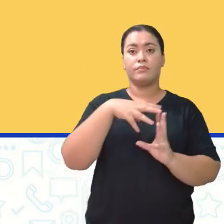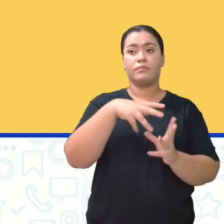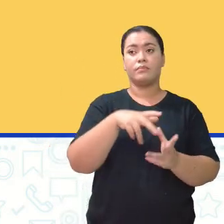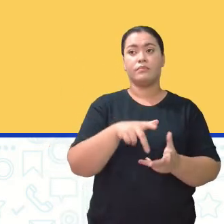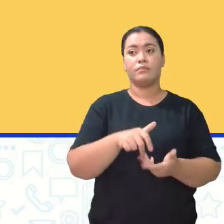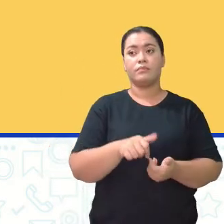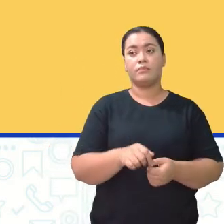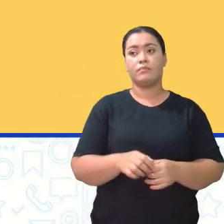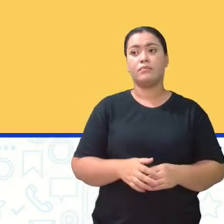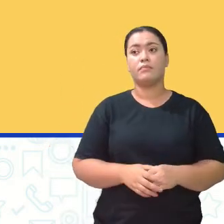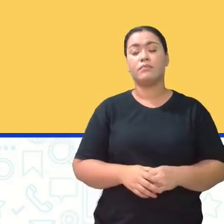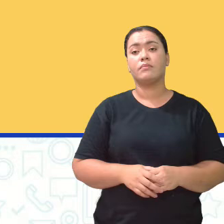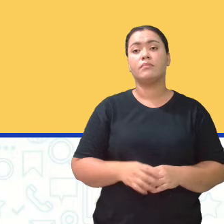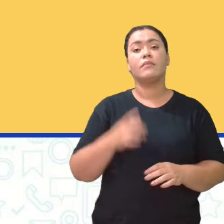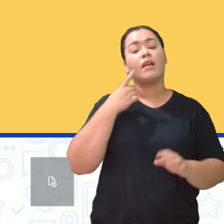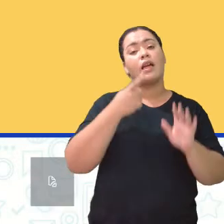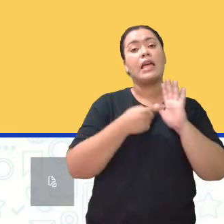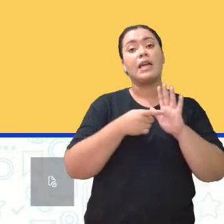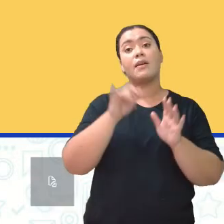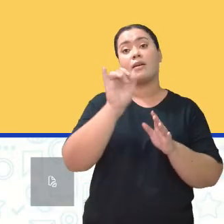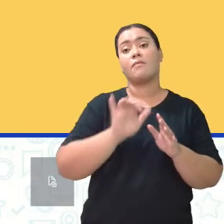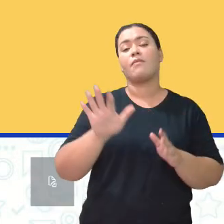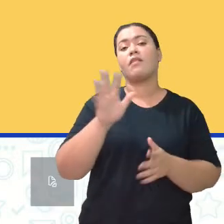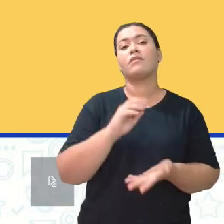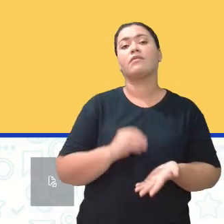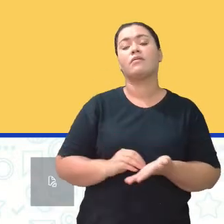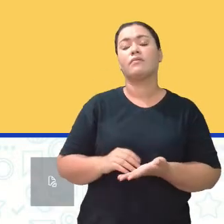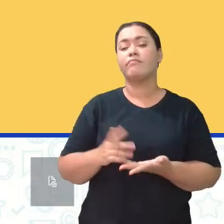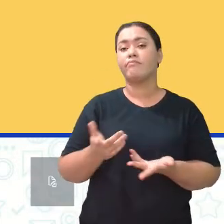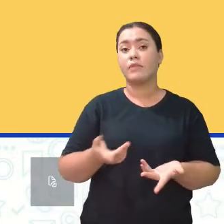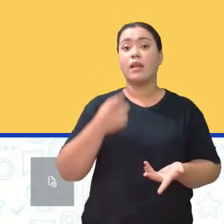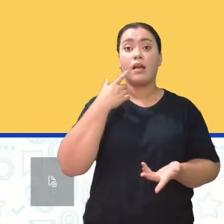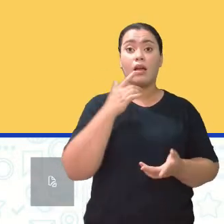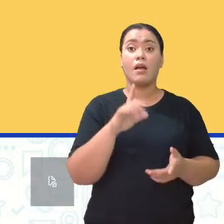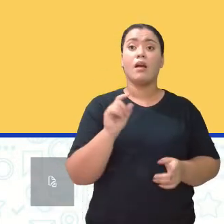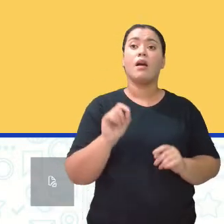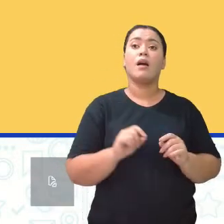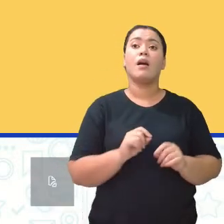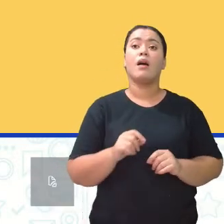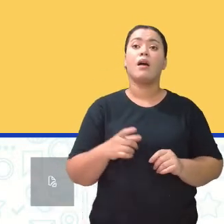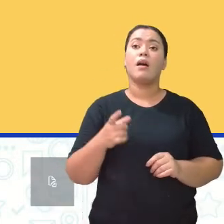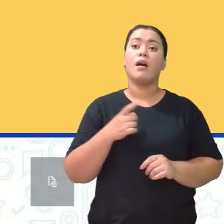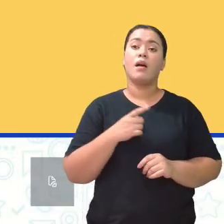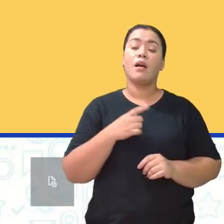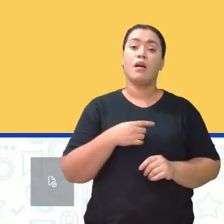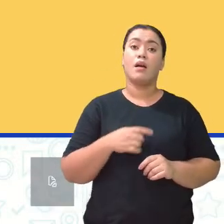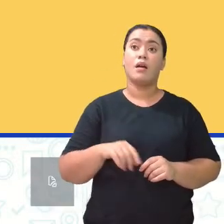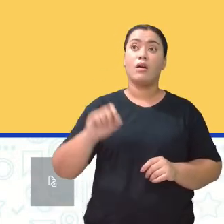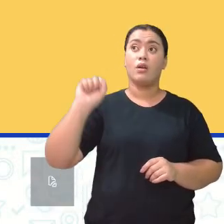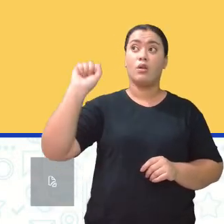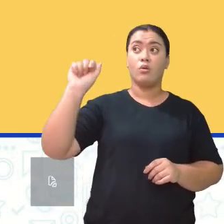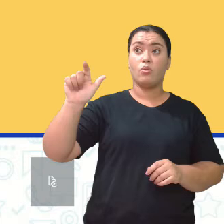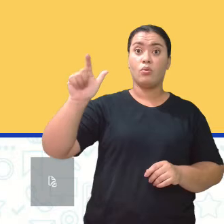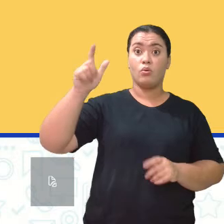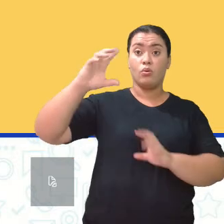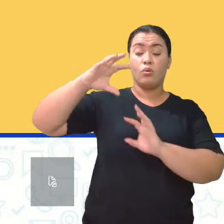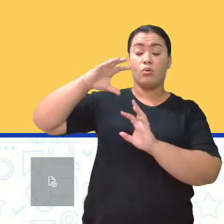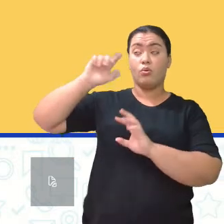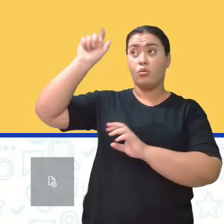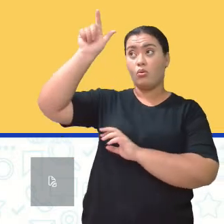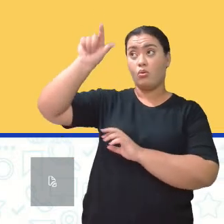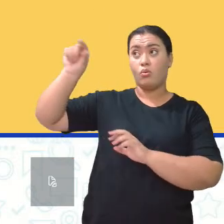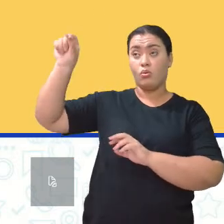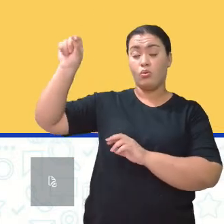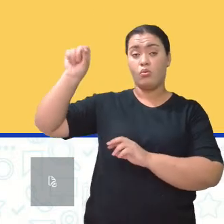outra também não apareceu a imagem, mas aí vocês veem que é porque quando a Lua e o Sol, eles formam realmente um